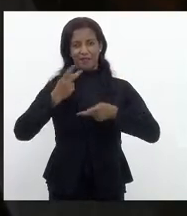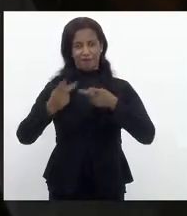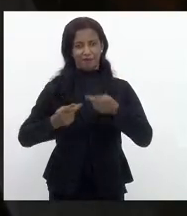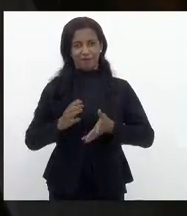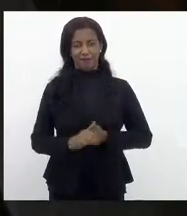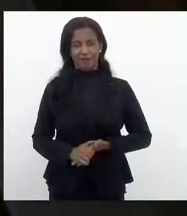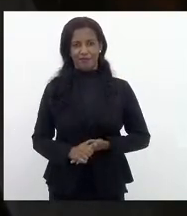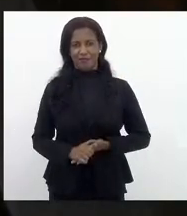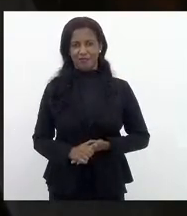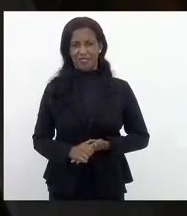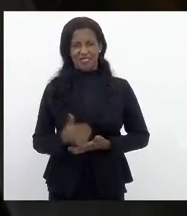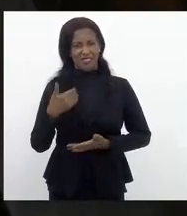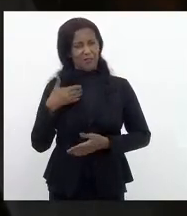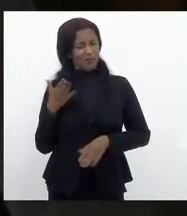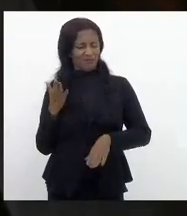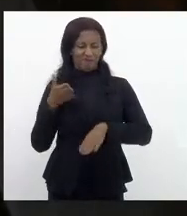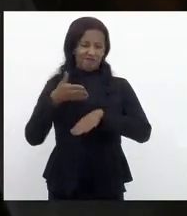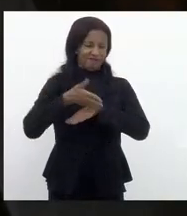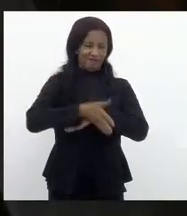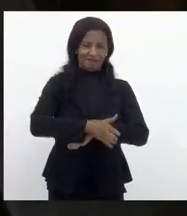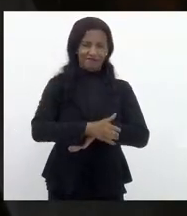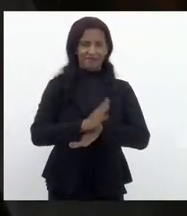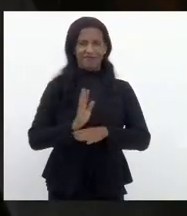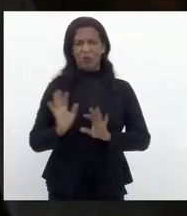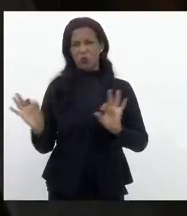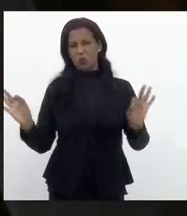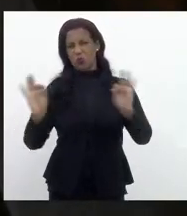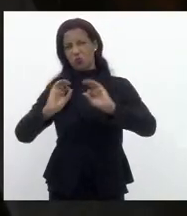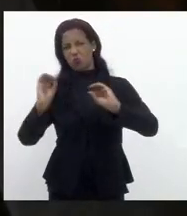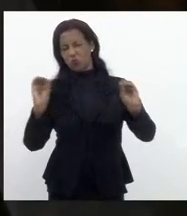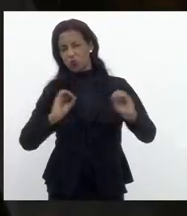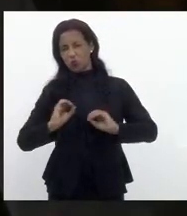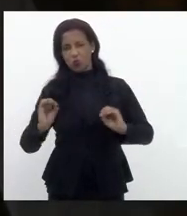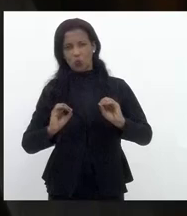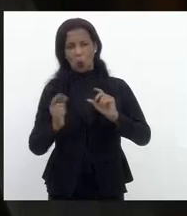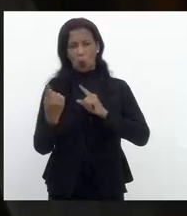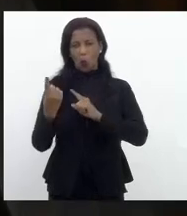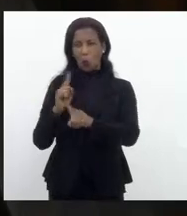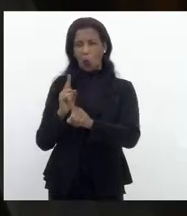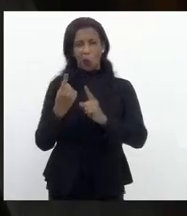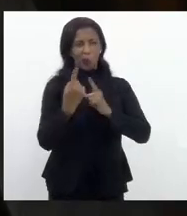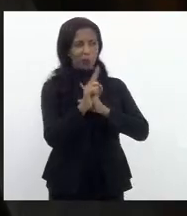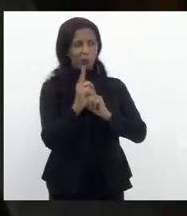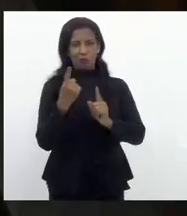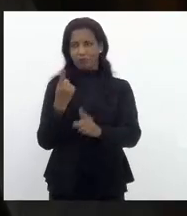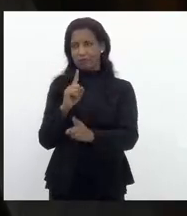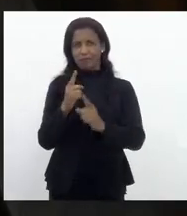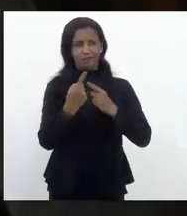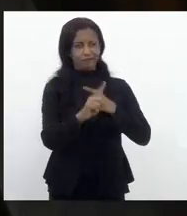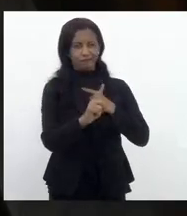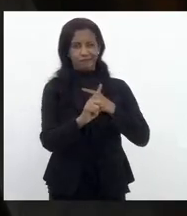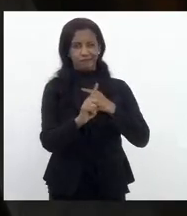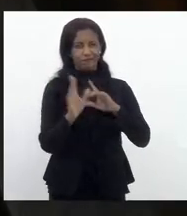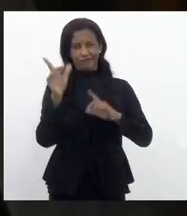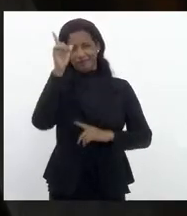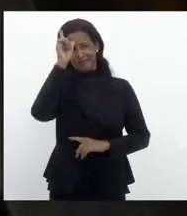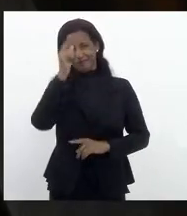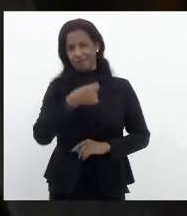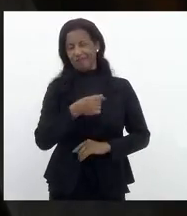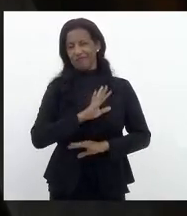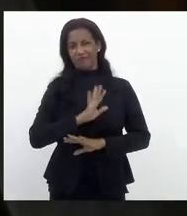não entrarei aqui em nenhuma contradição ideológica